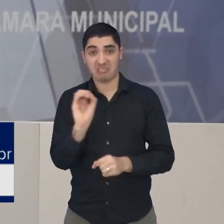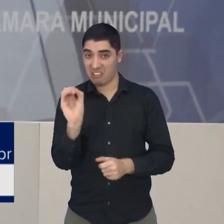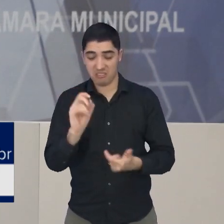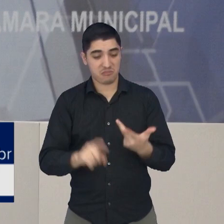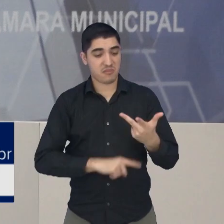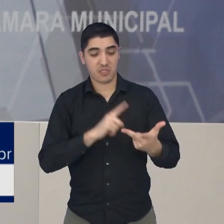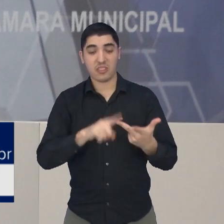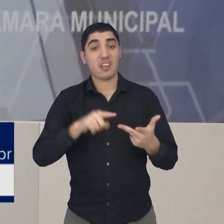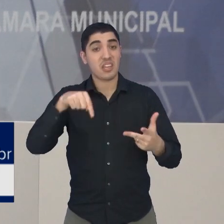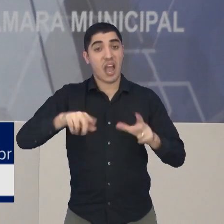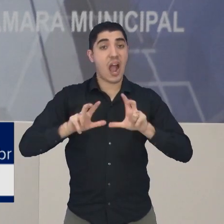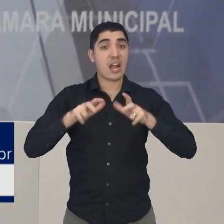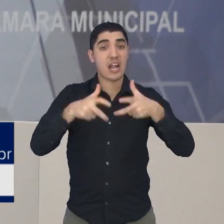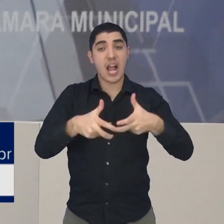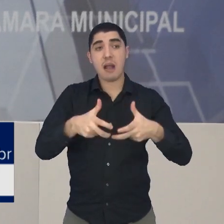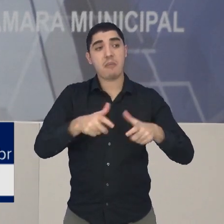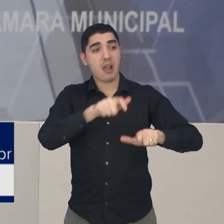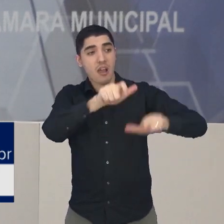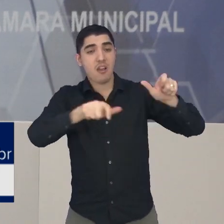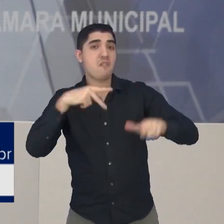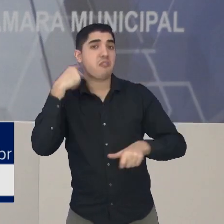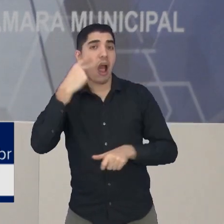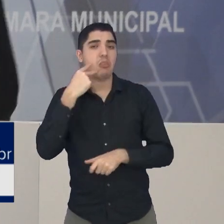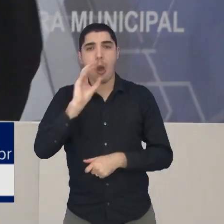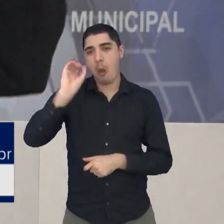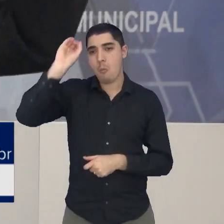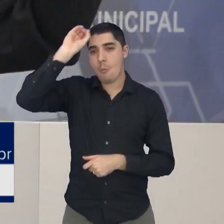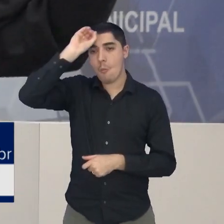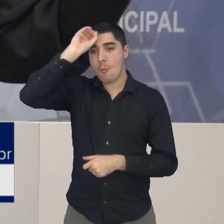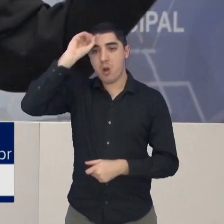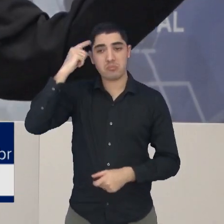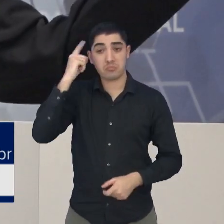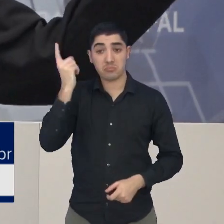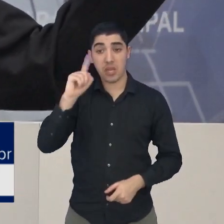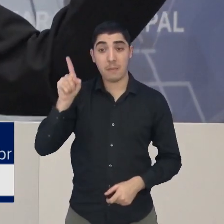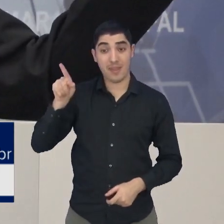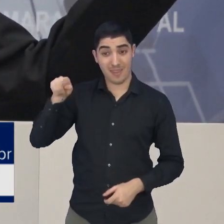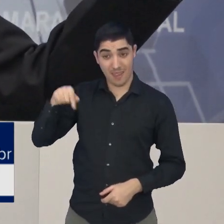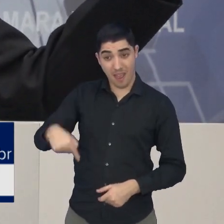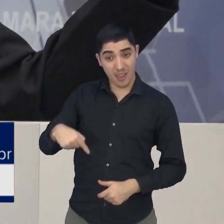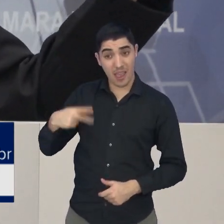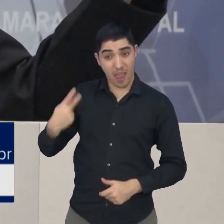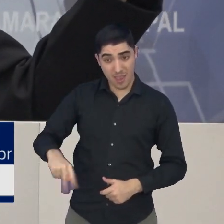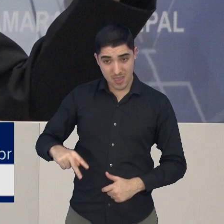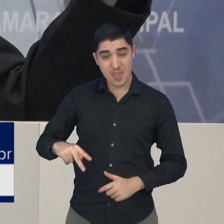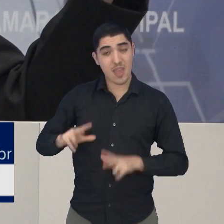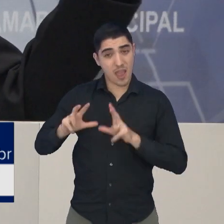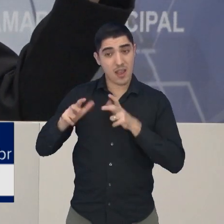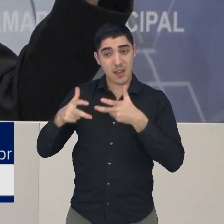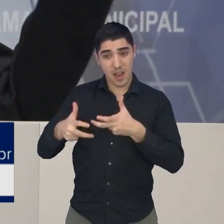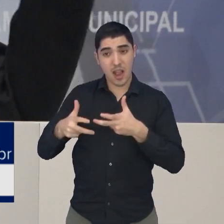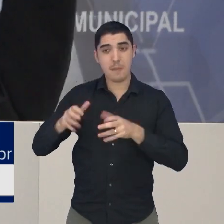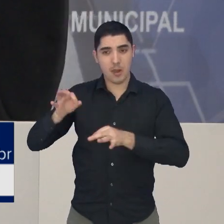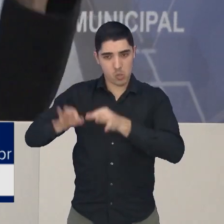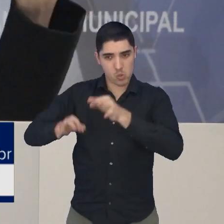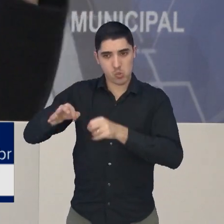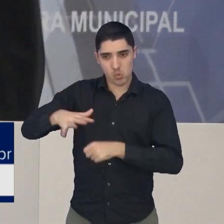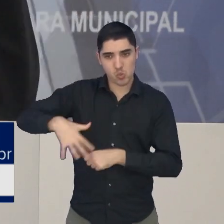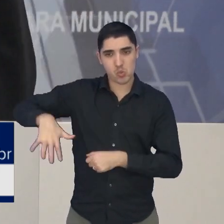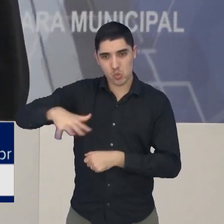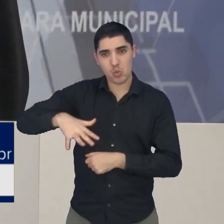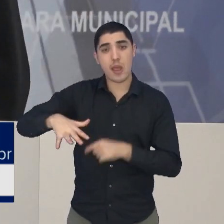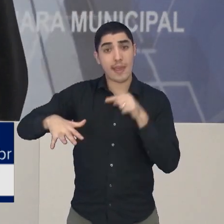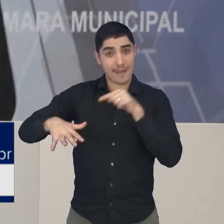lido, teriam tomado ciência do parecer do jurídico dessa casa, que são